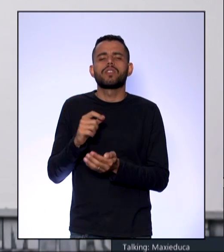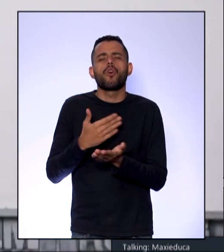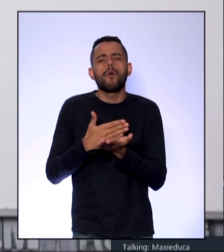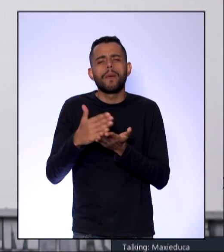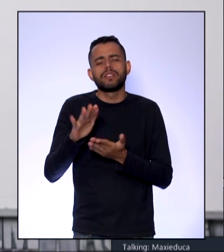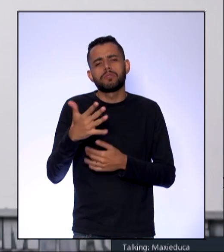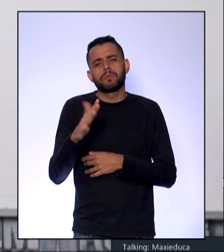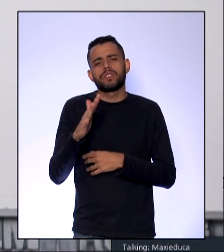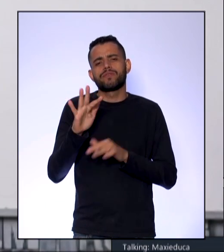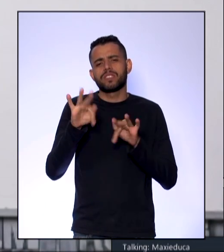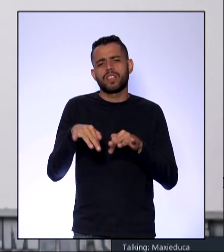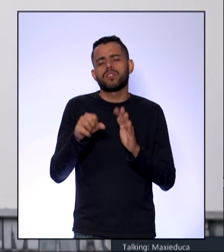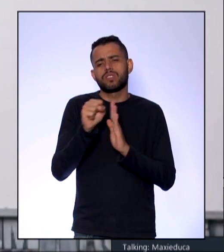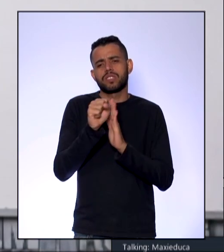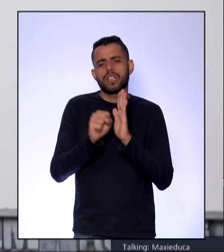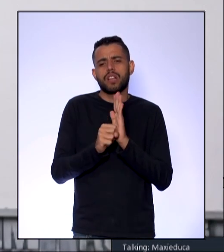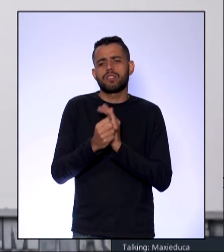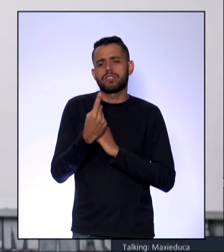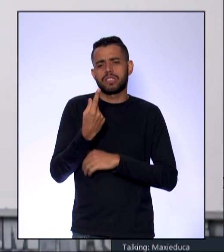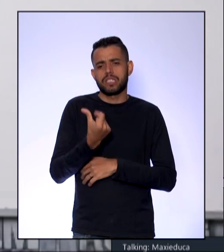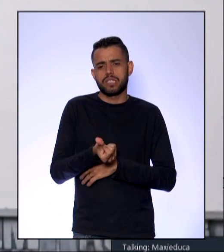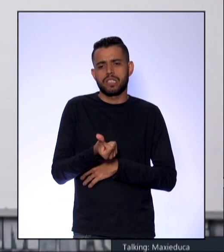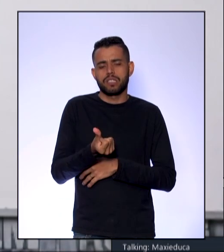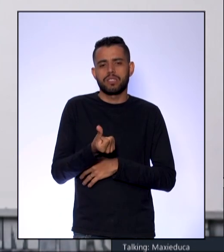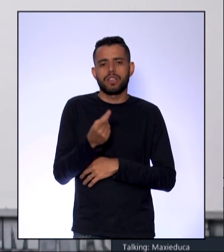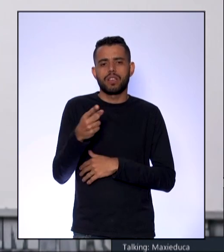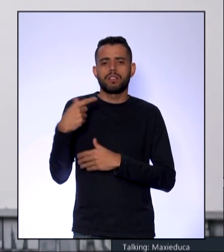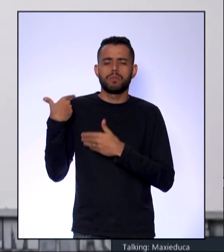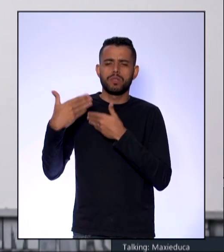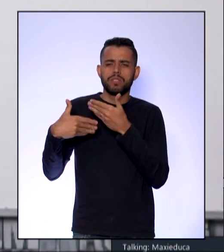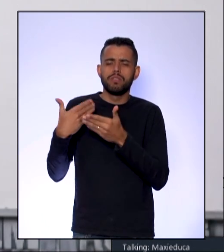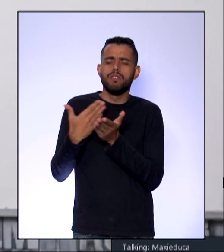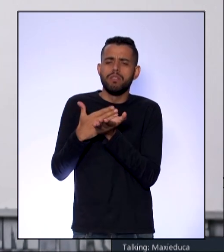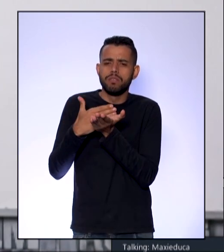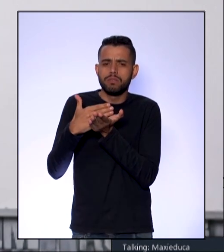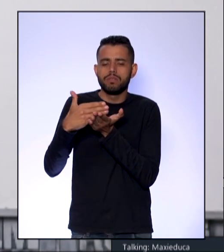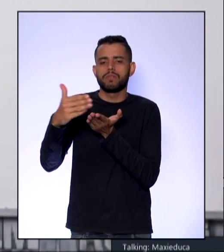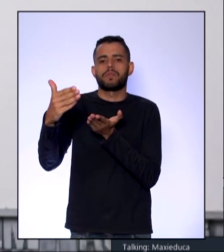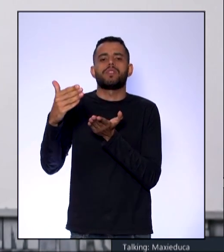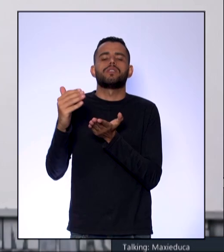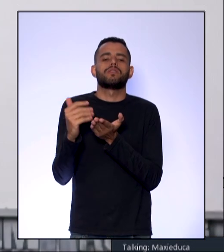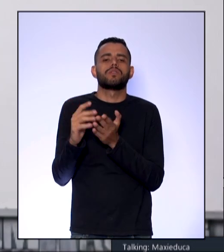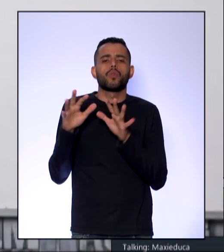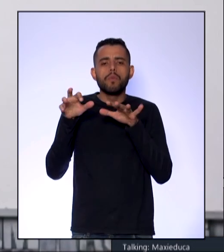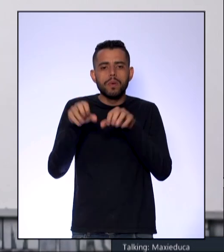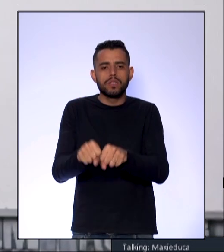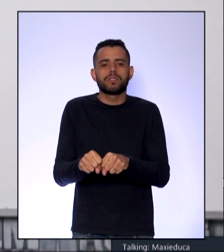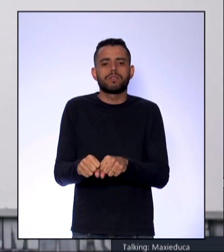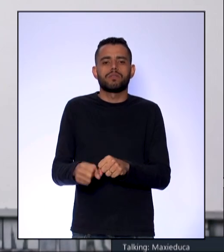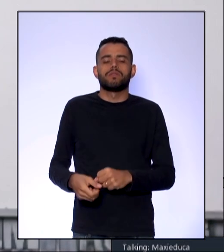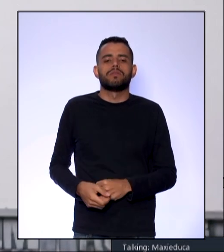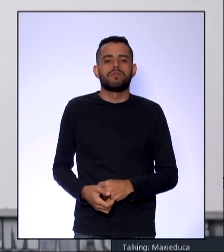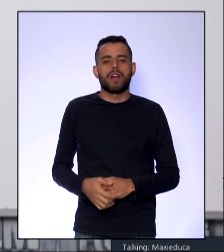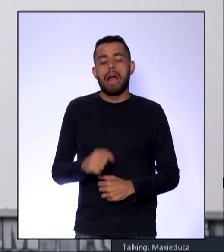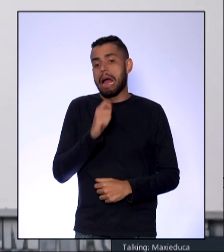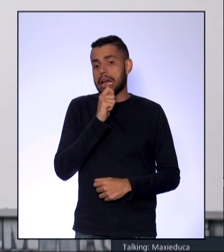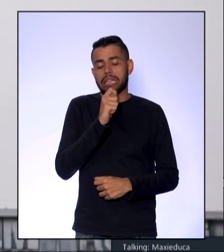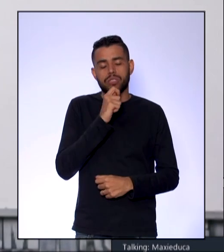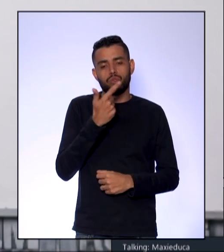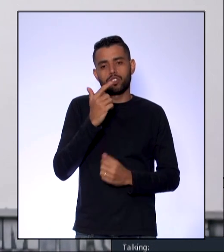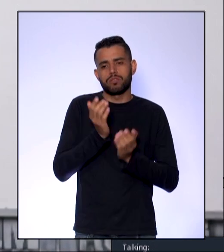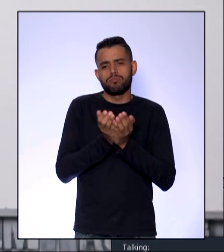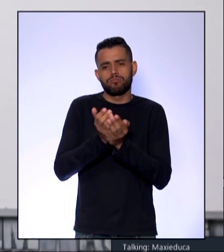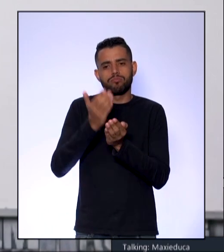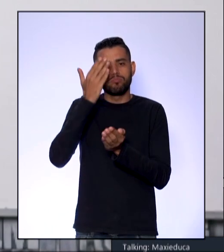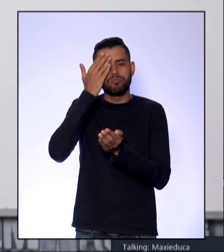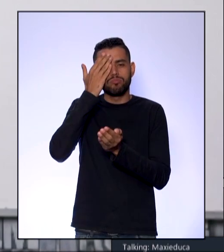século XVI. Aqui nós estamos falando do processo de ocupação, então está bem no início da expansão marítima, onde ainda tinha o pioneirismo, em especial de